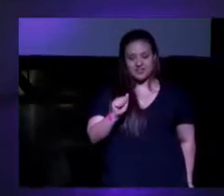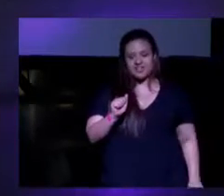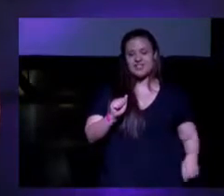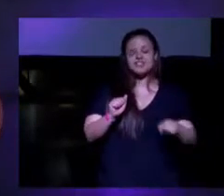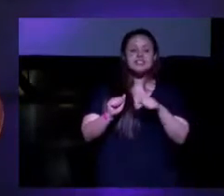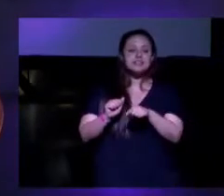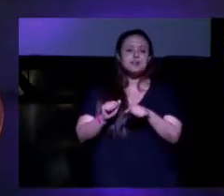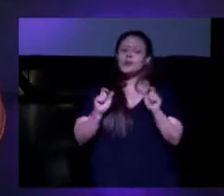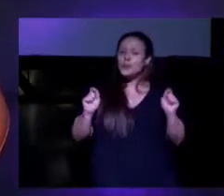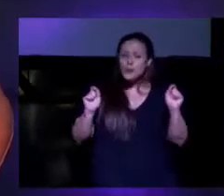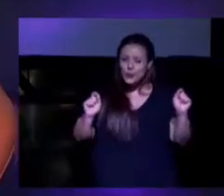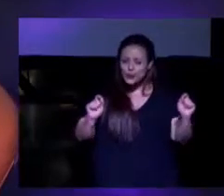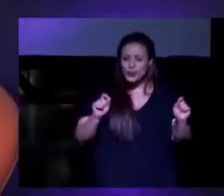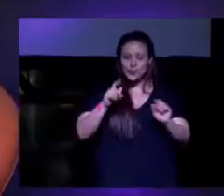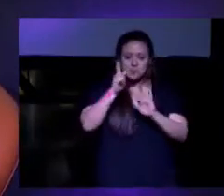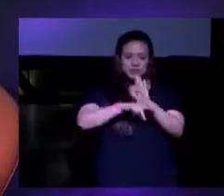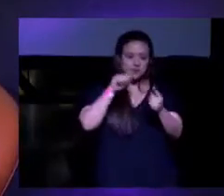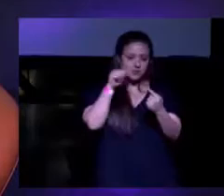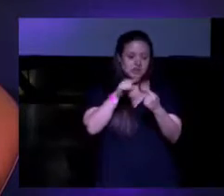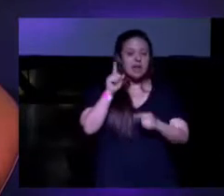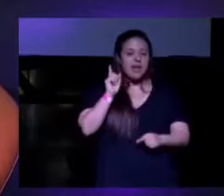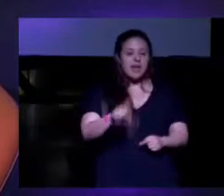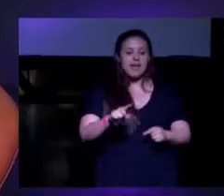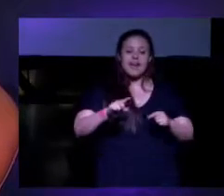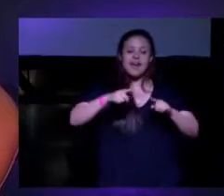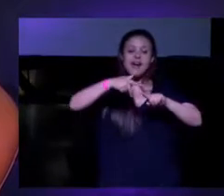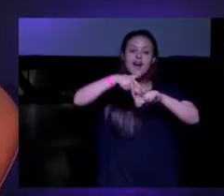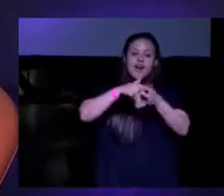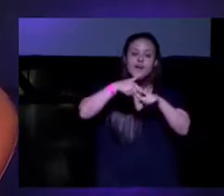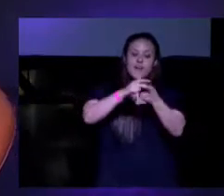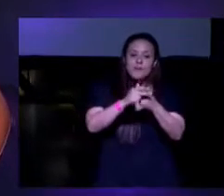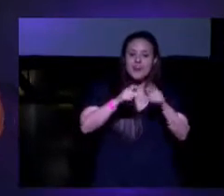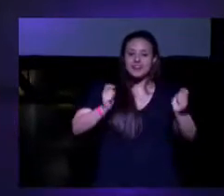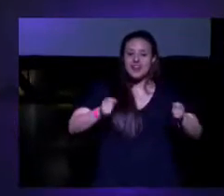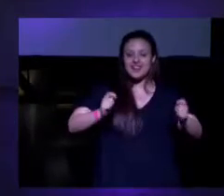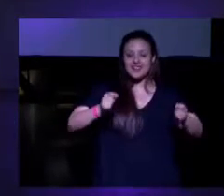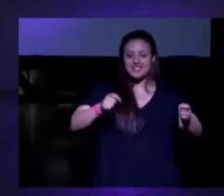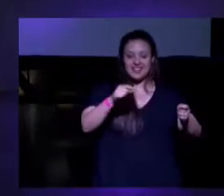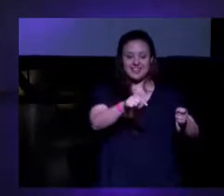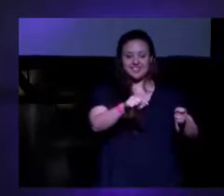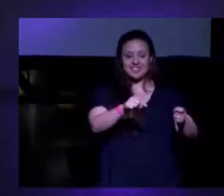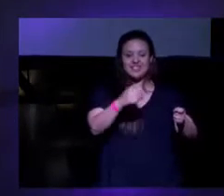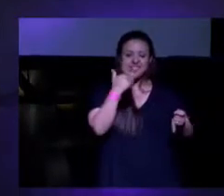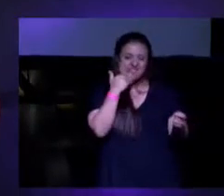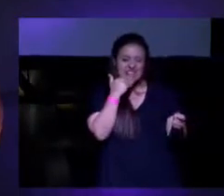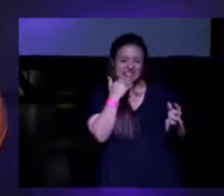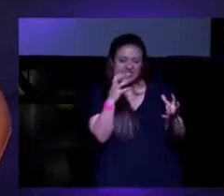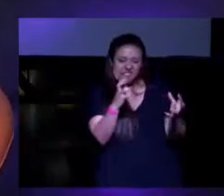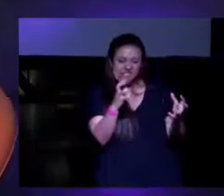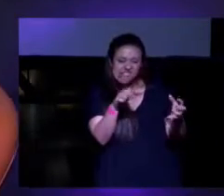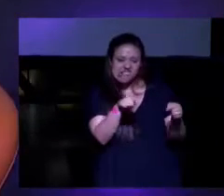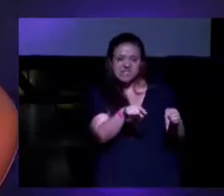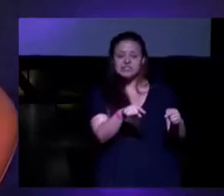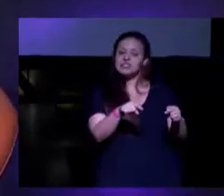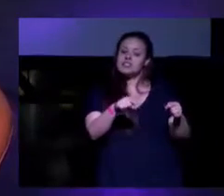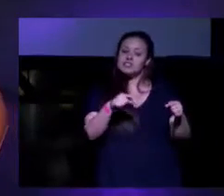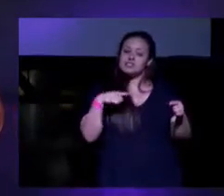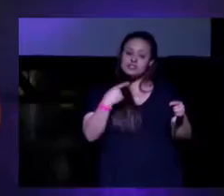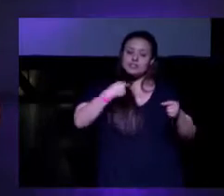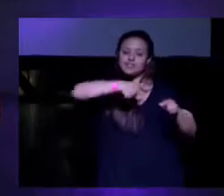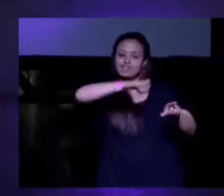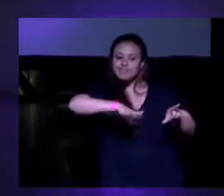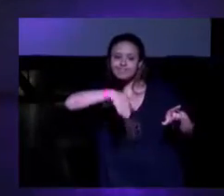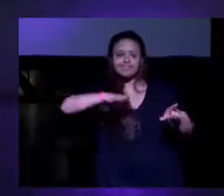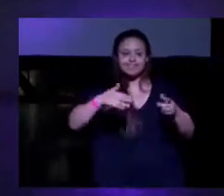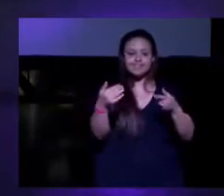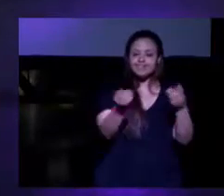carroças e tudo mais, a maioria é crowdfunding. A gente tem parte de Lei Rouanet, que apoiam esses grandes projetos,